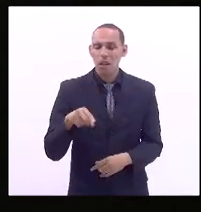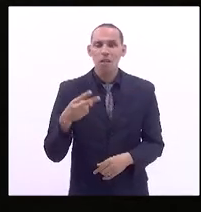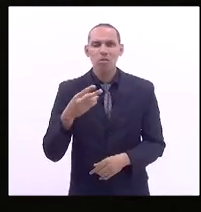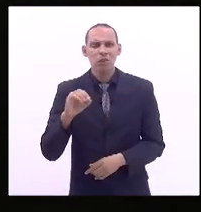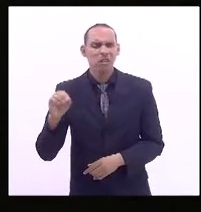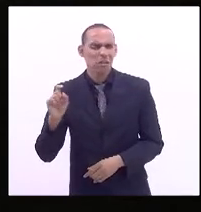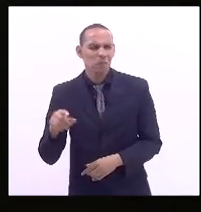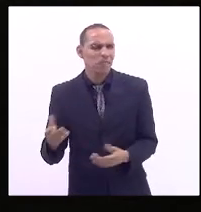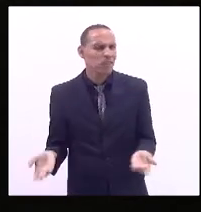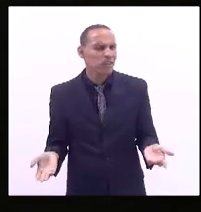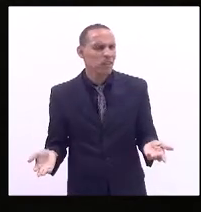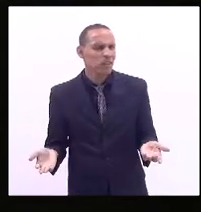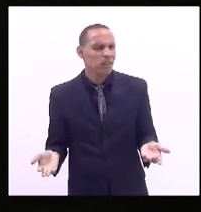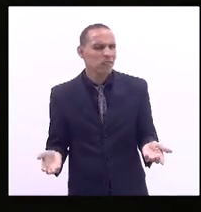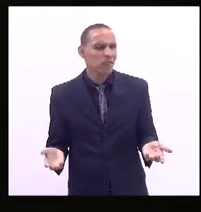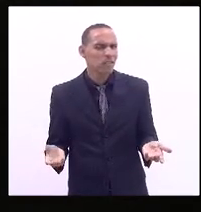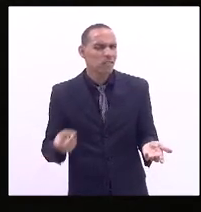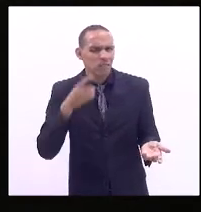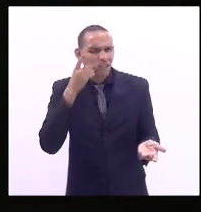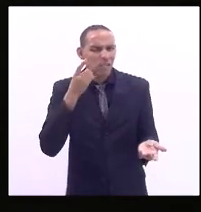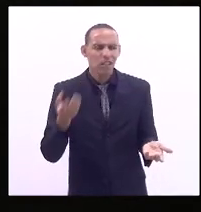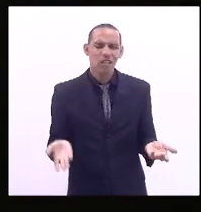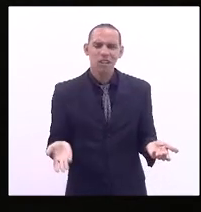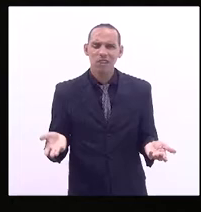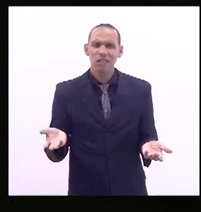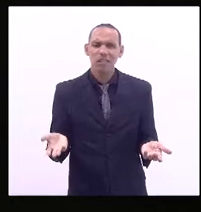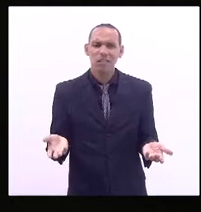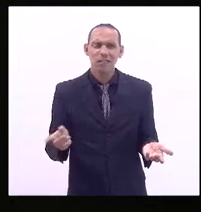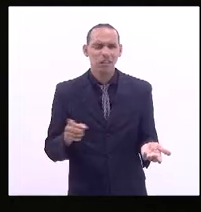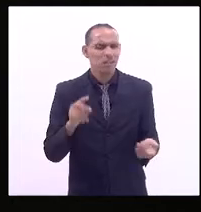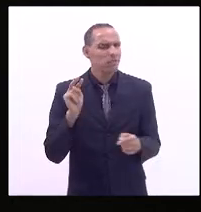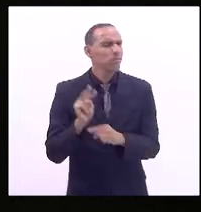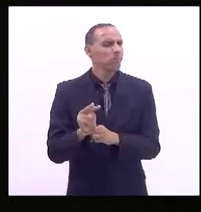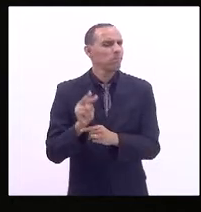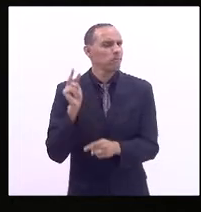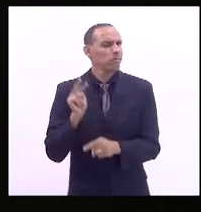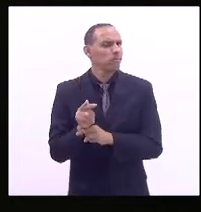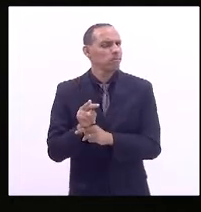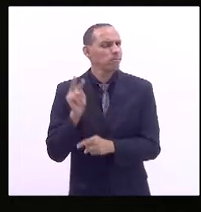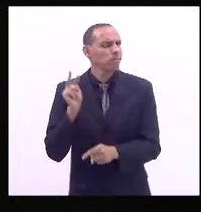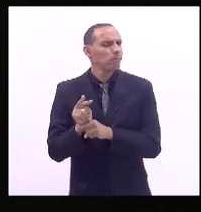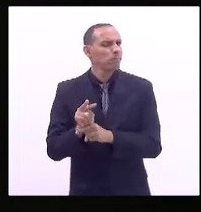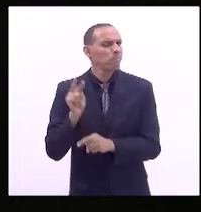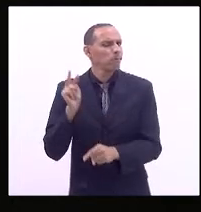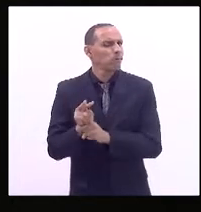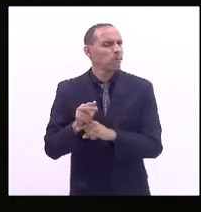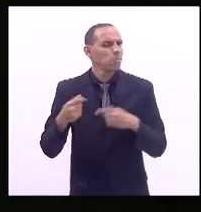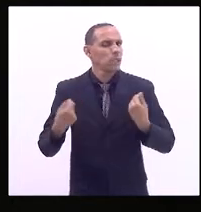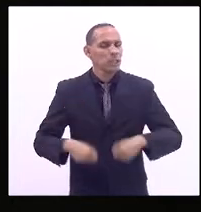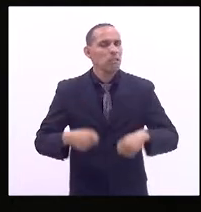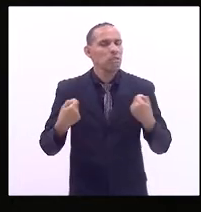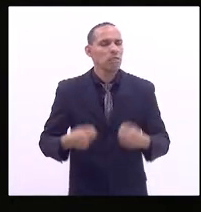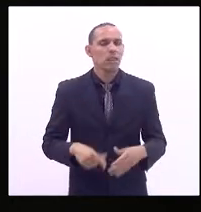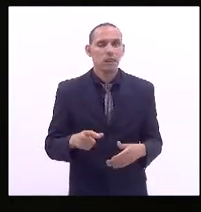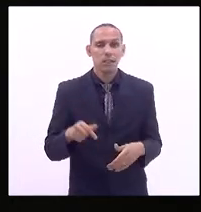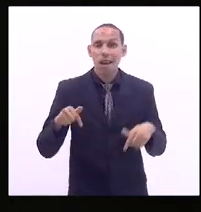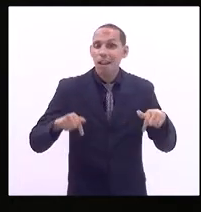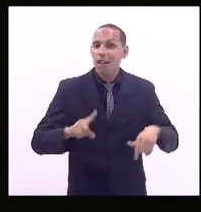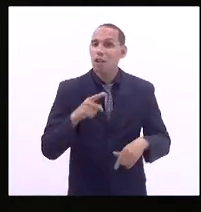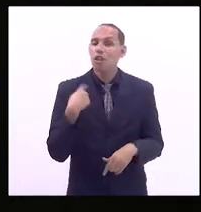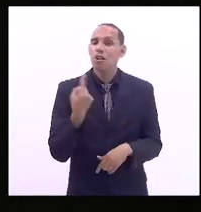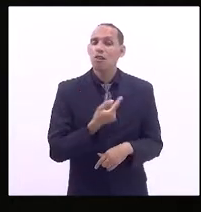duzentos mil Deputado por é para gente ficar de olho né Então tá sendo feito aqui